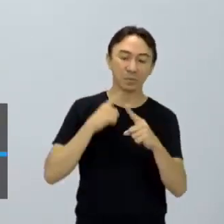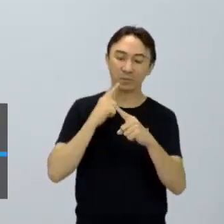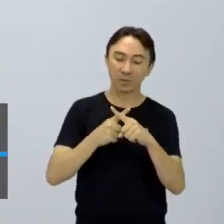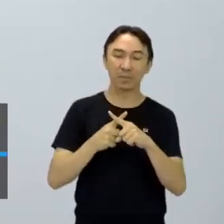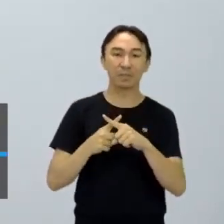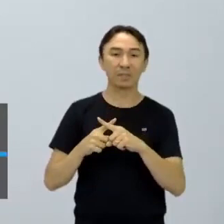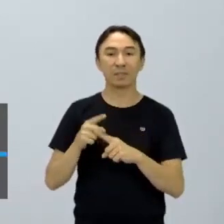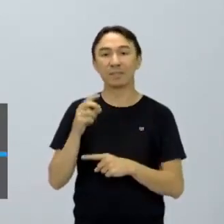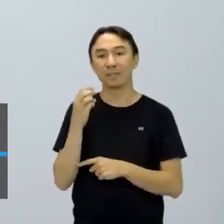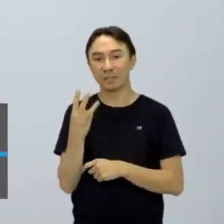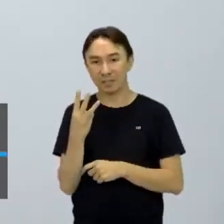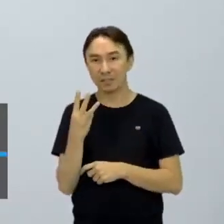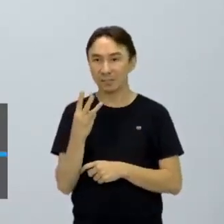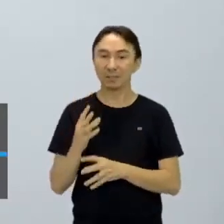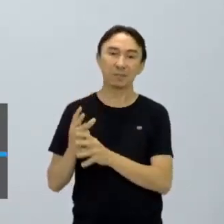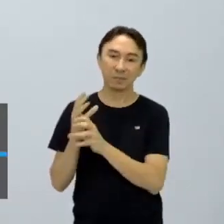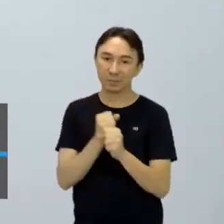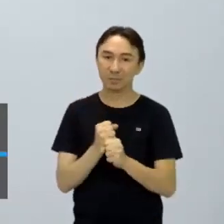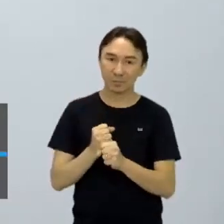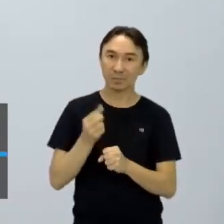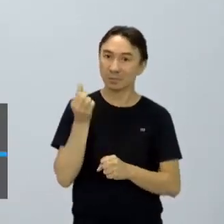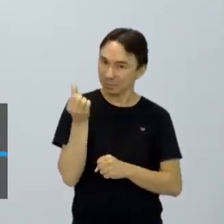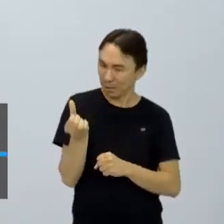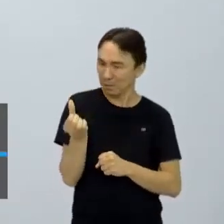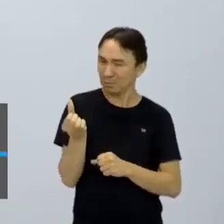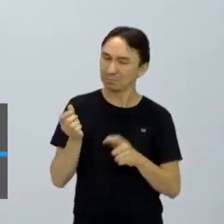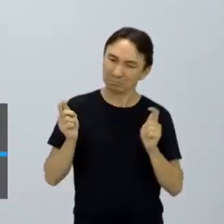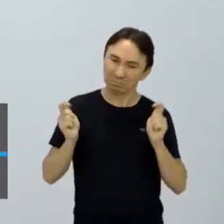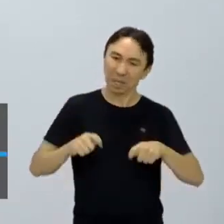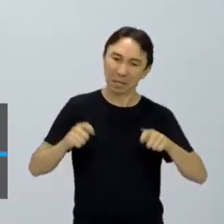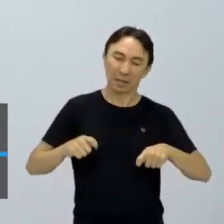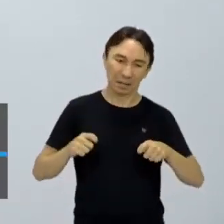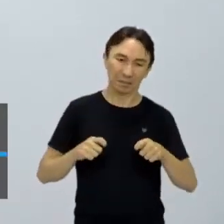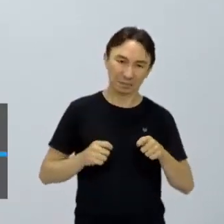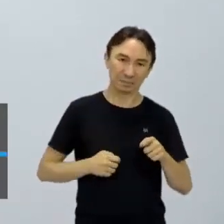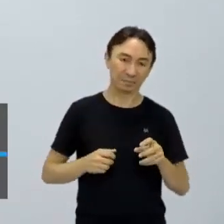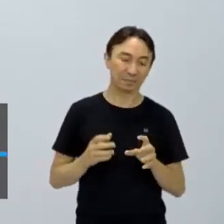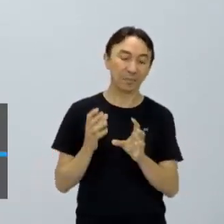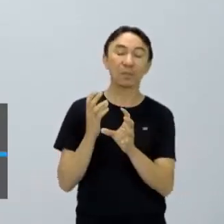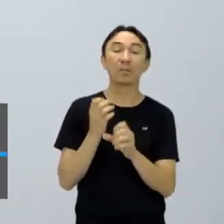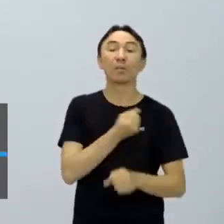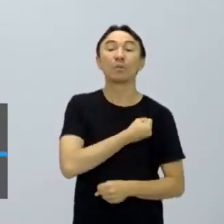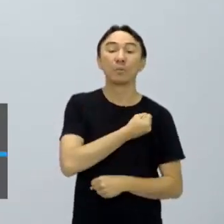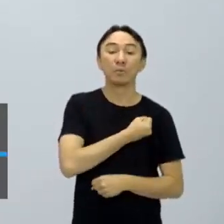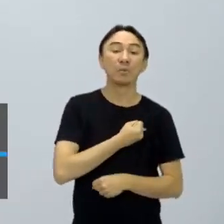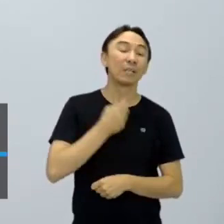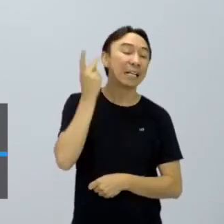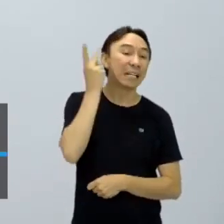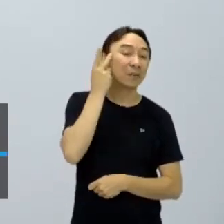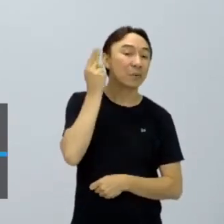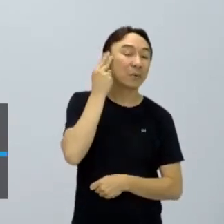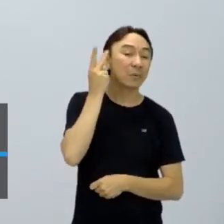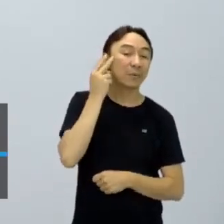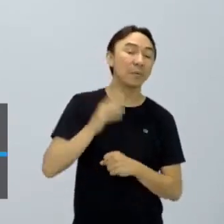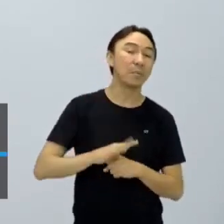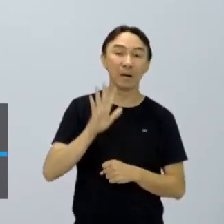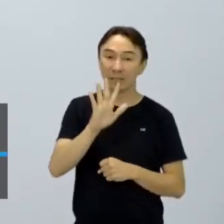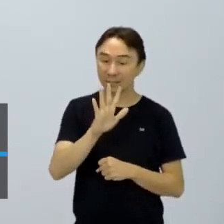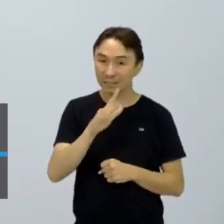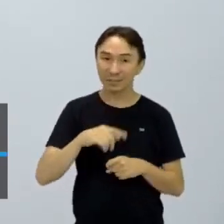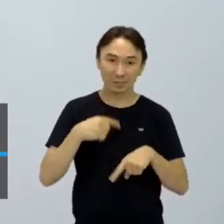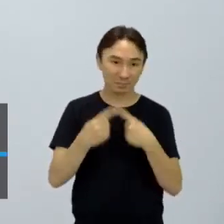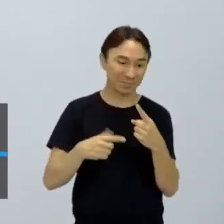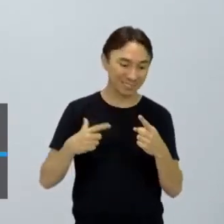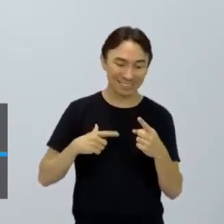dá 6. Dá para fazer essas contas nos números naturais, tá certo? Mas aí quando a gente vai fazer a operação de menos, dá um